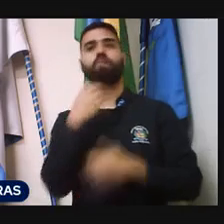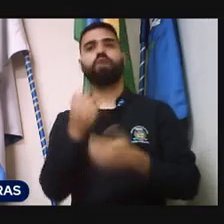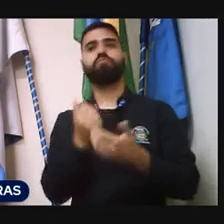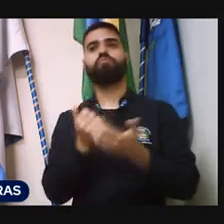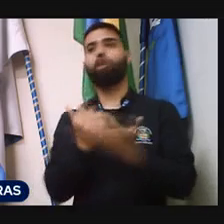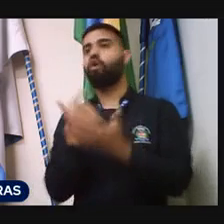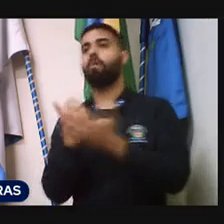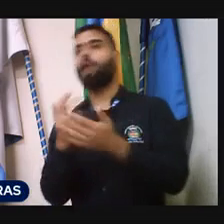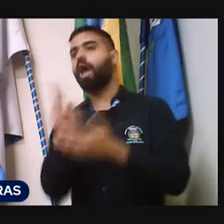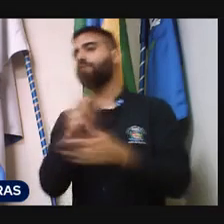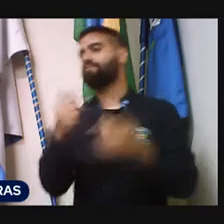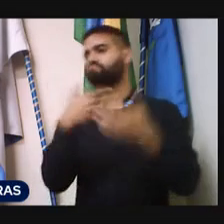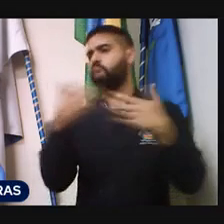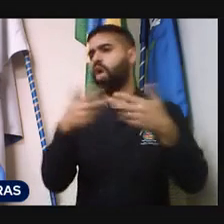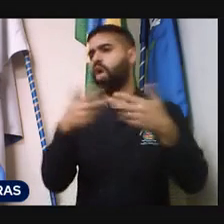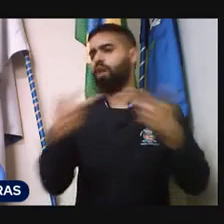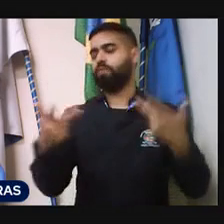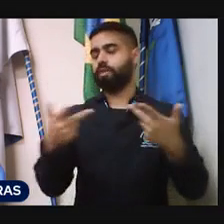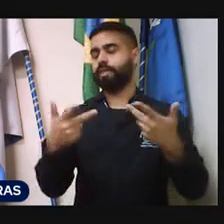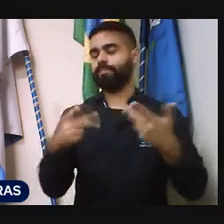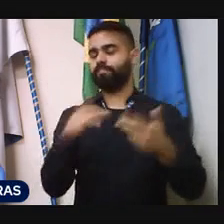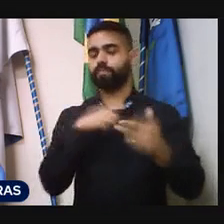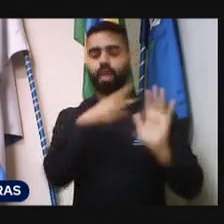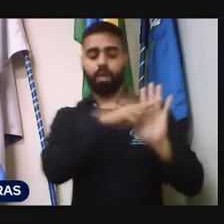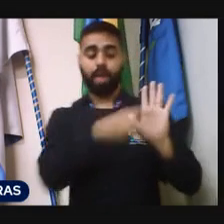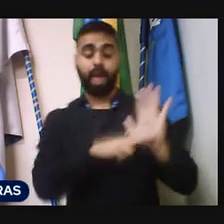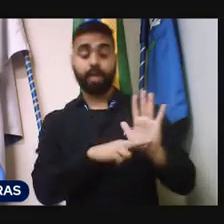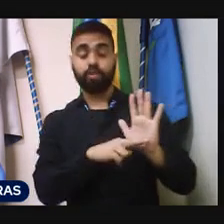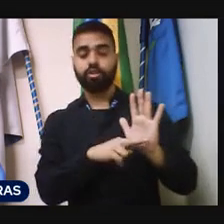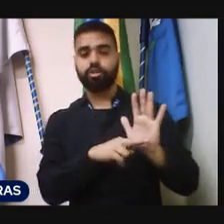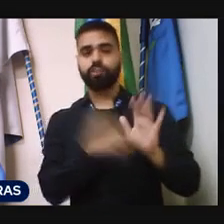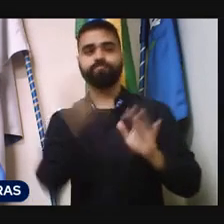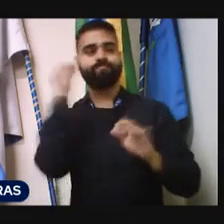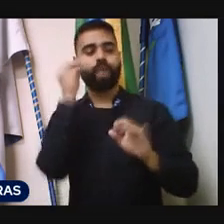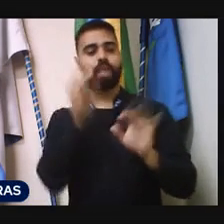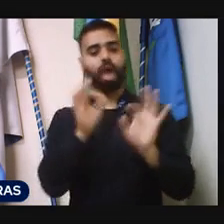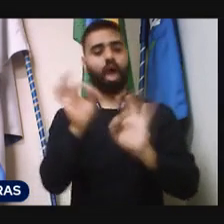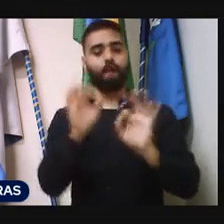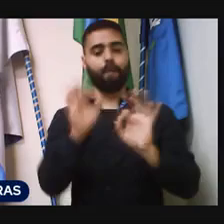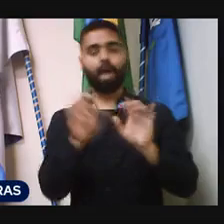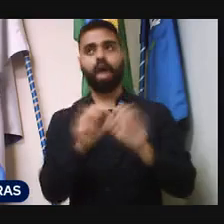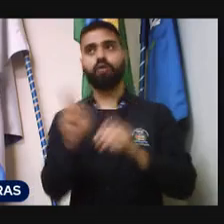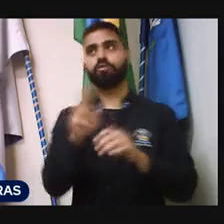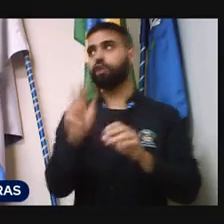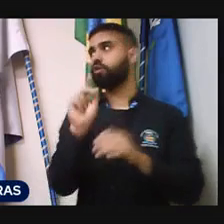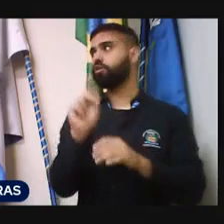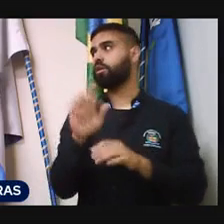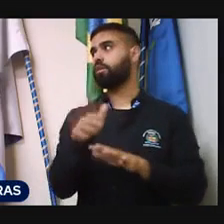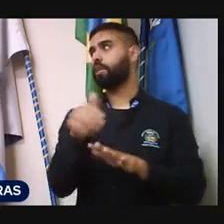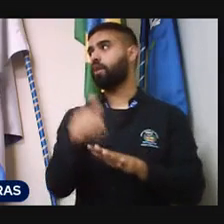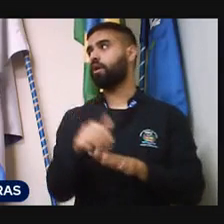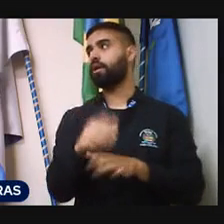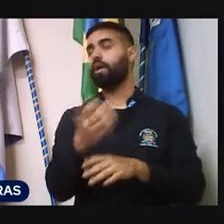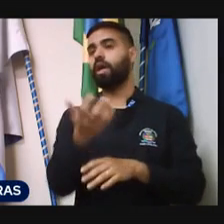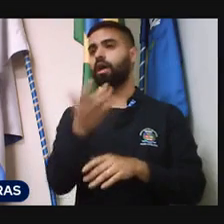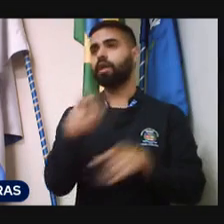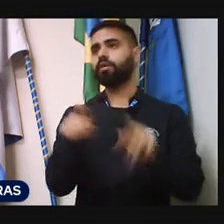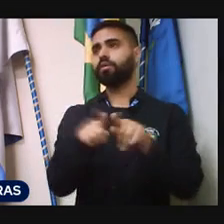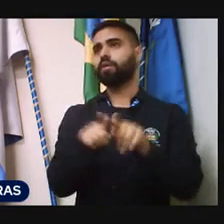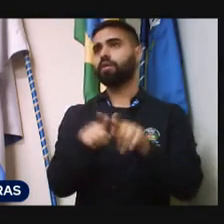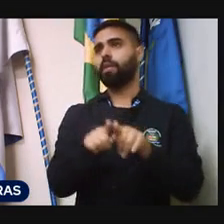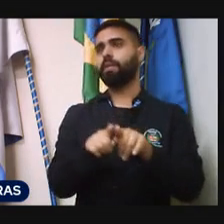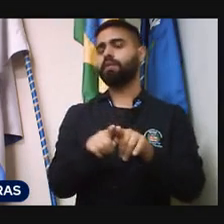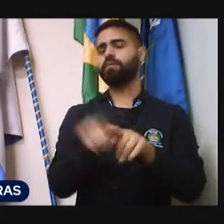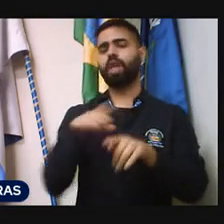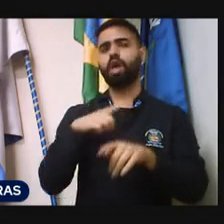coisa então nós investimos da melhor maneira essas verbas a fim de colocar aí de